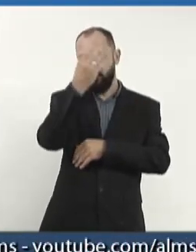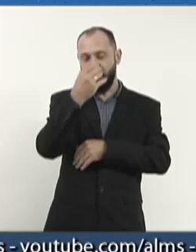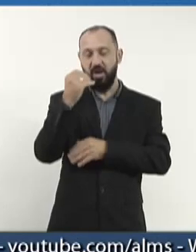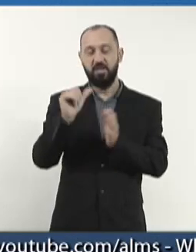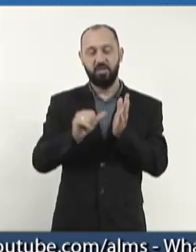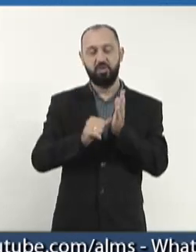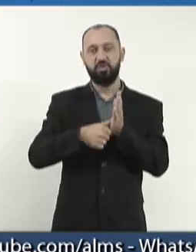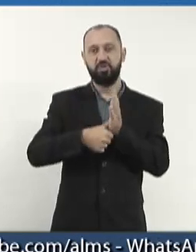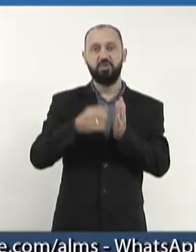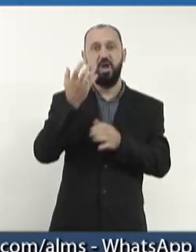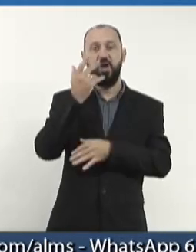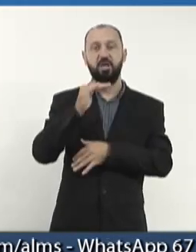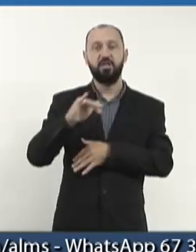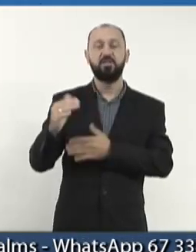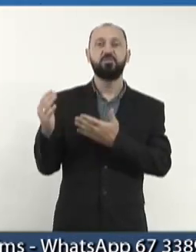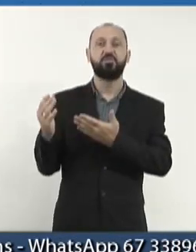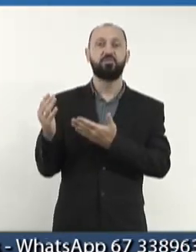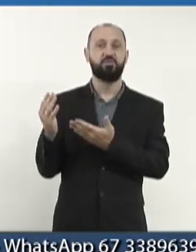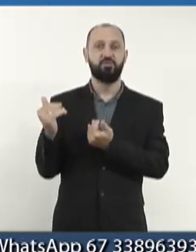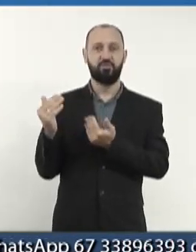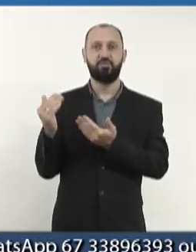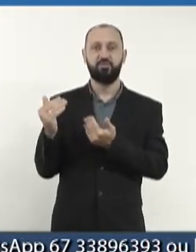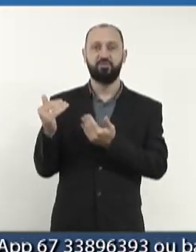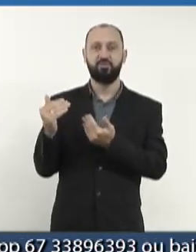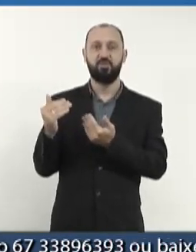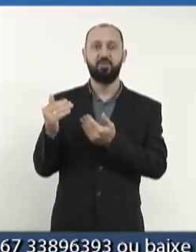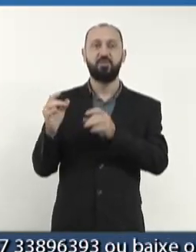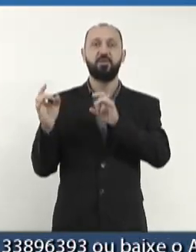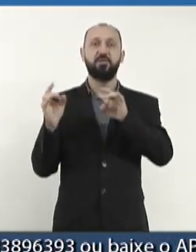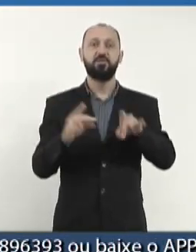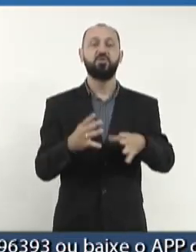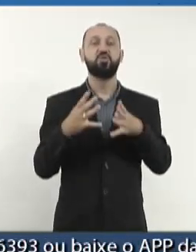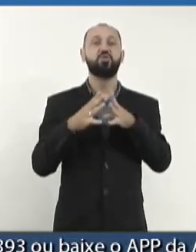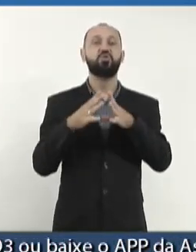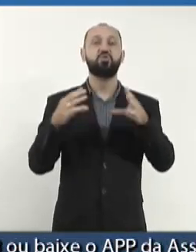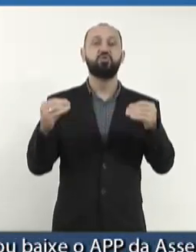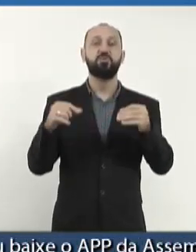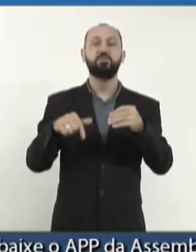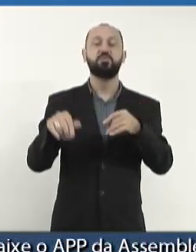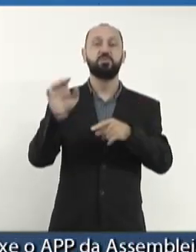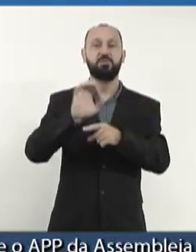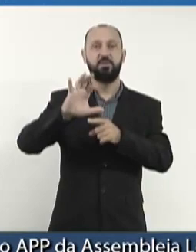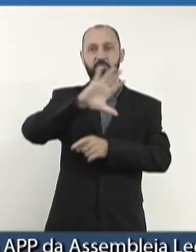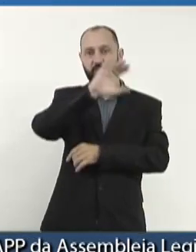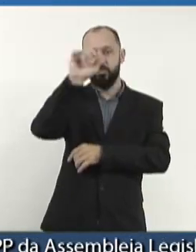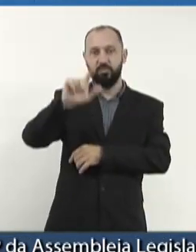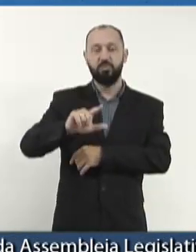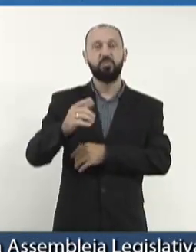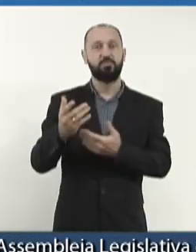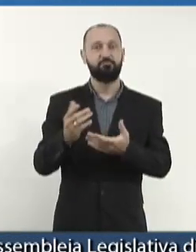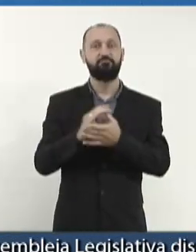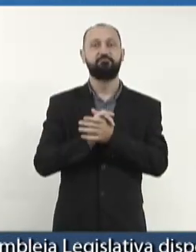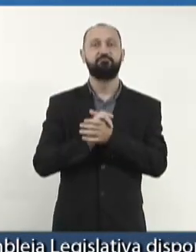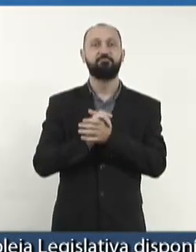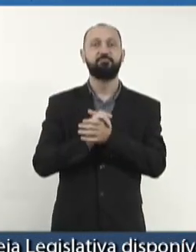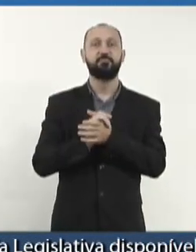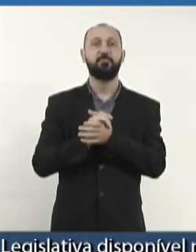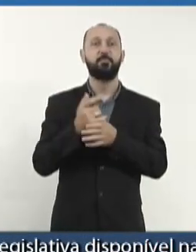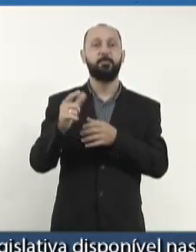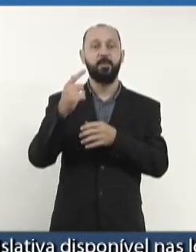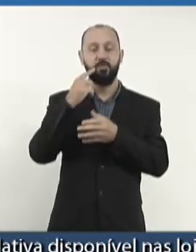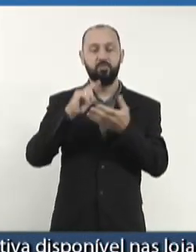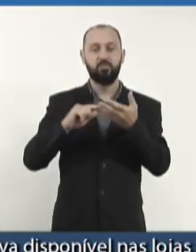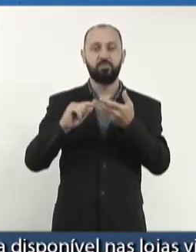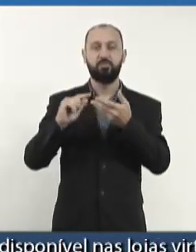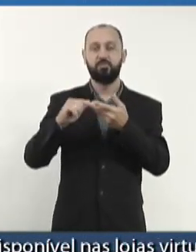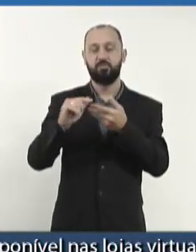Digital de Crianças e Adolescentes Desaparecidos no âmbito do Estado de Mato Grosso do Sul e das outras